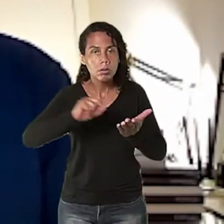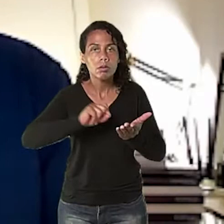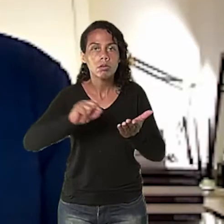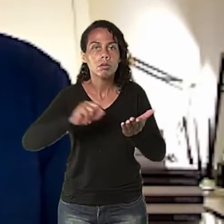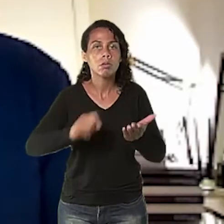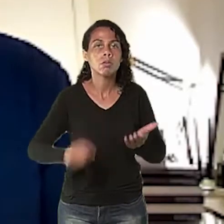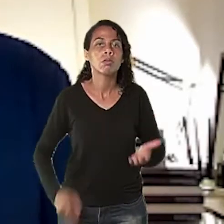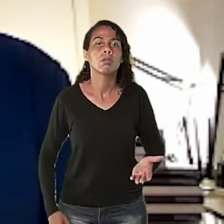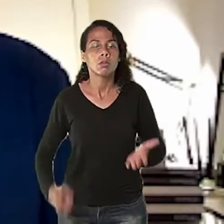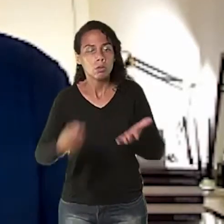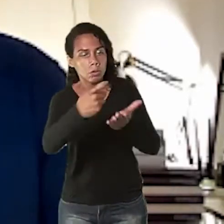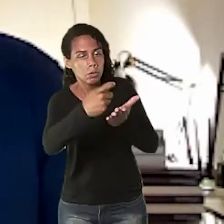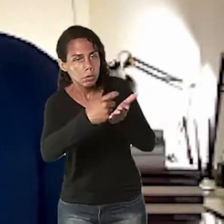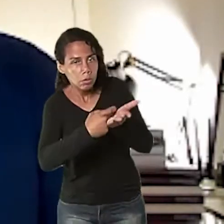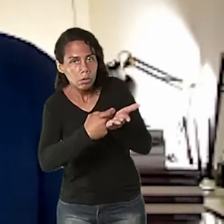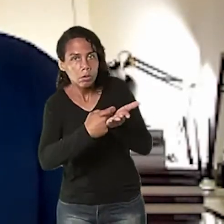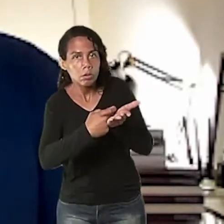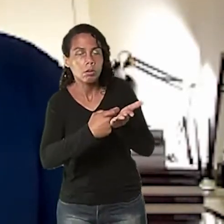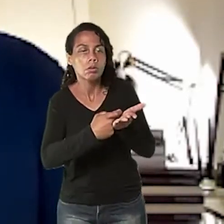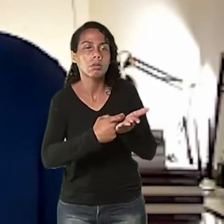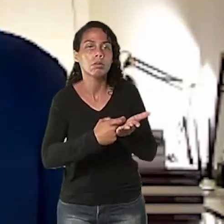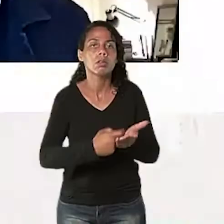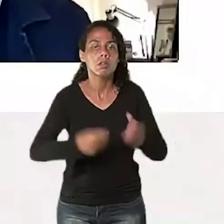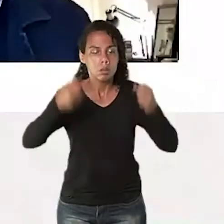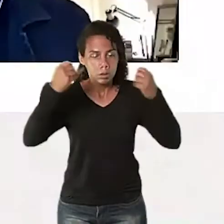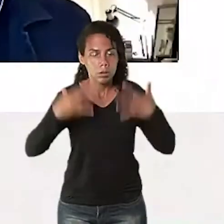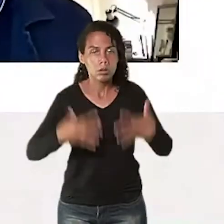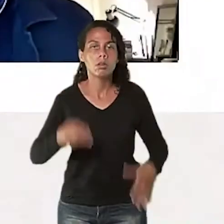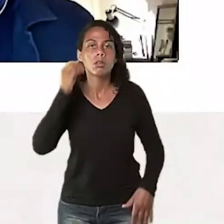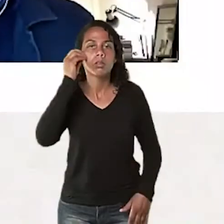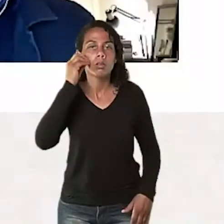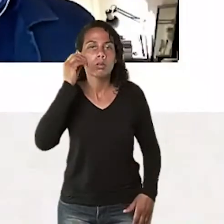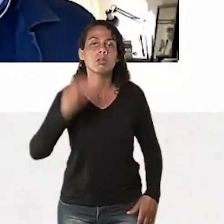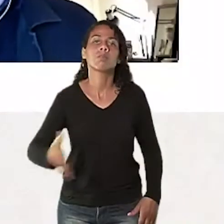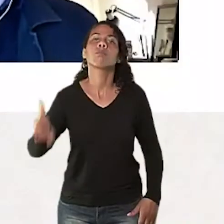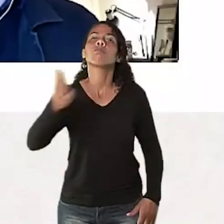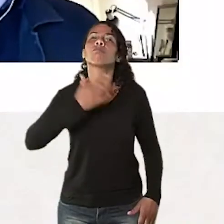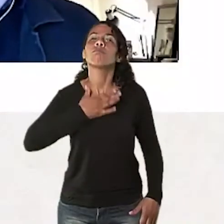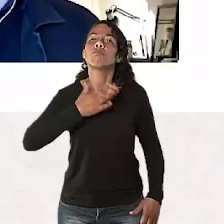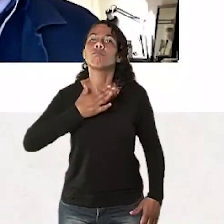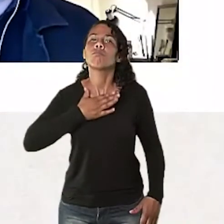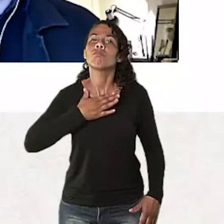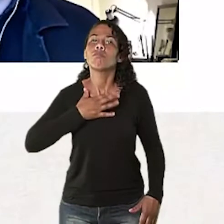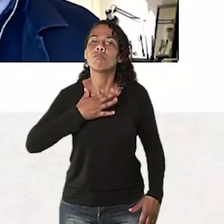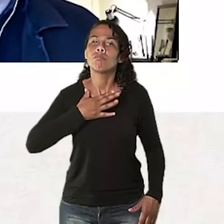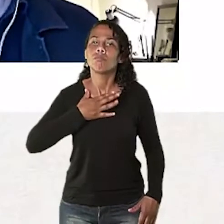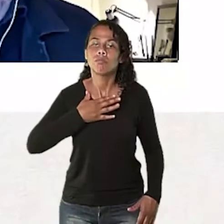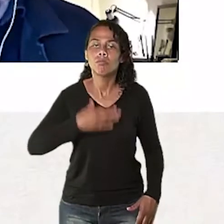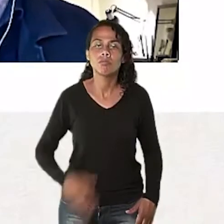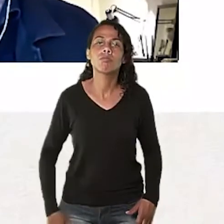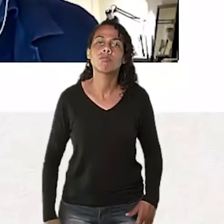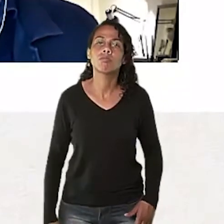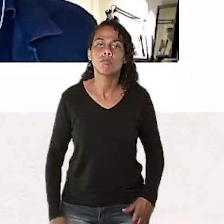uma experiência que eu compartilho. Pois é, mas você consegue Convido o lidar leitor com essa